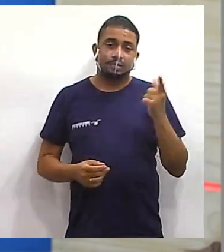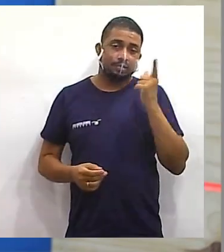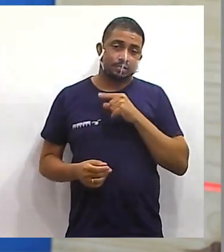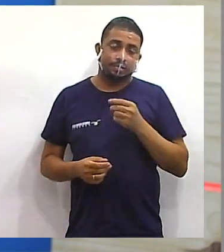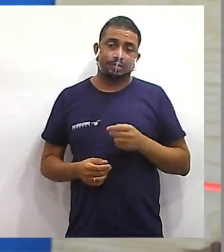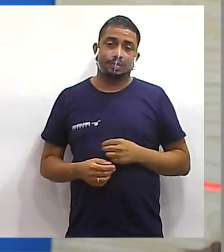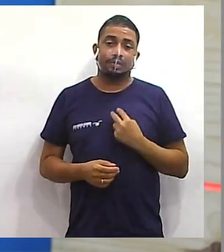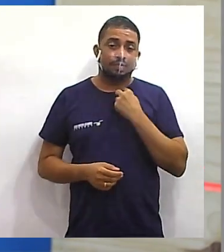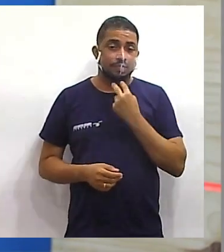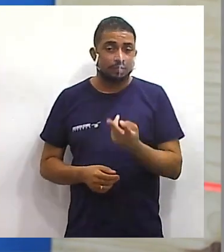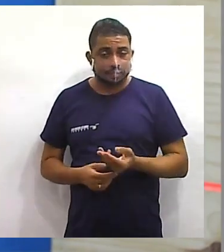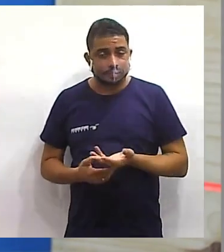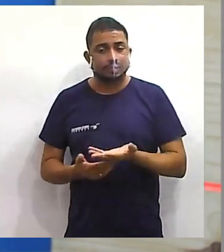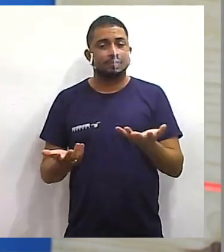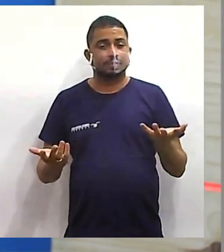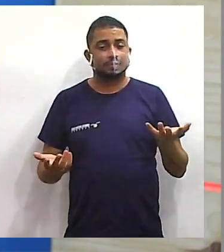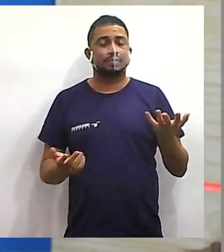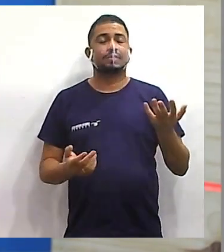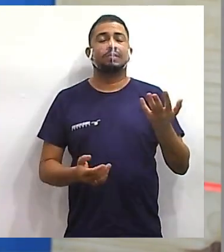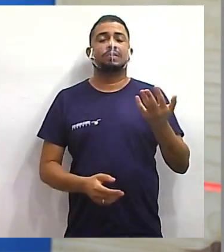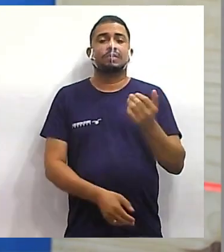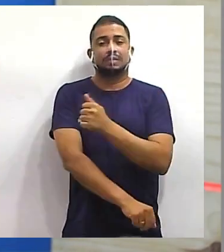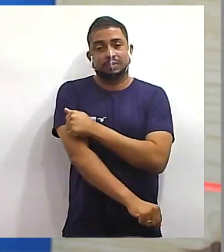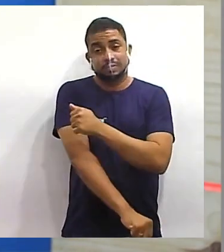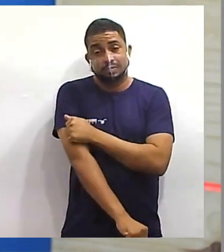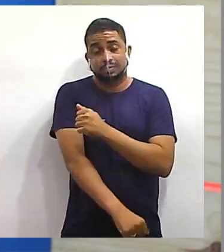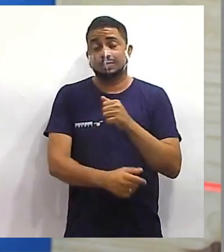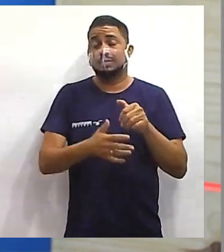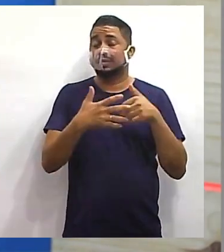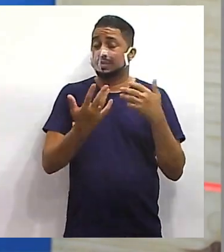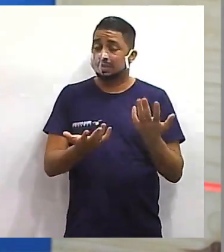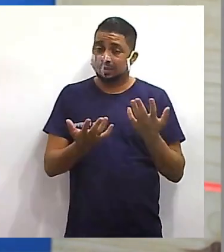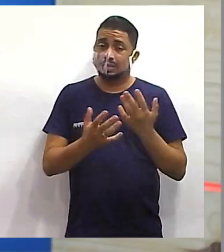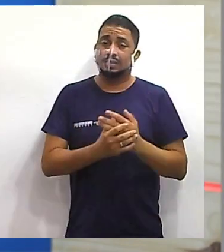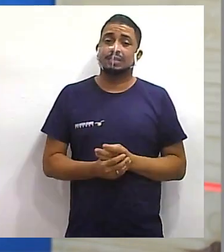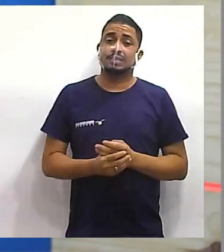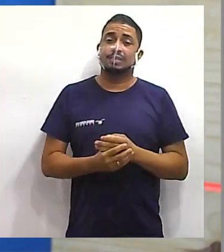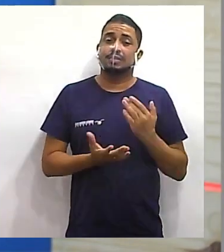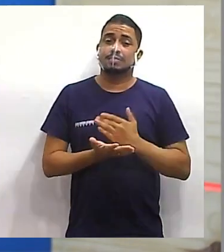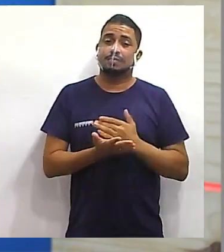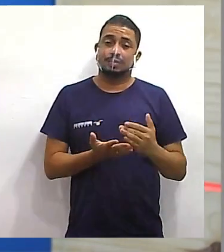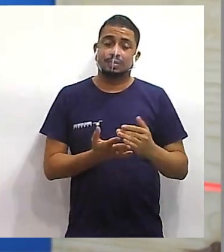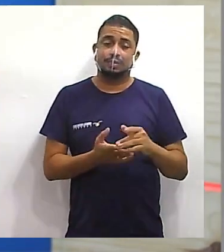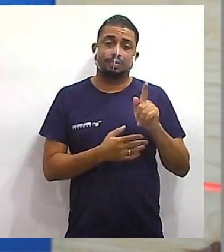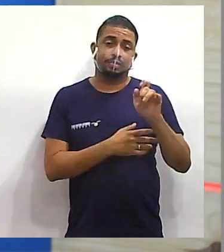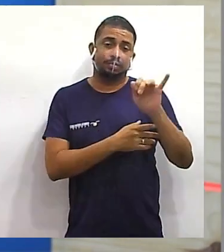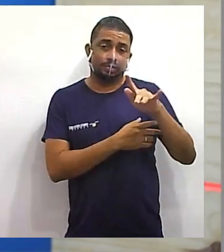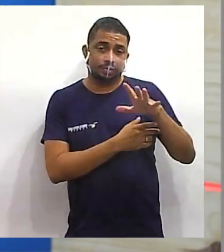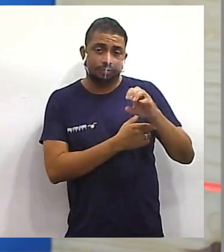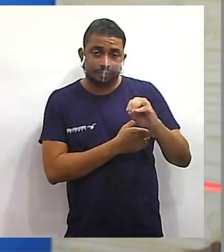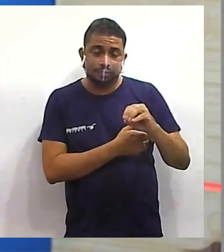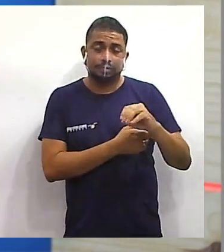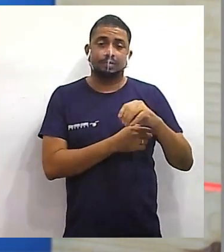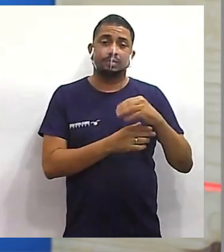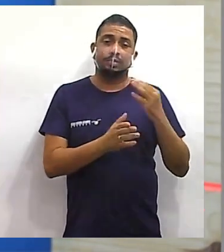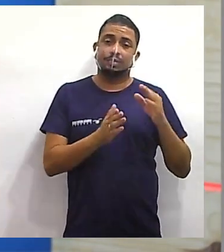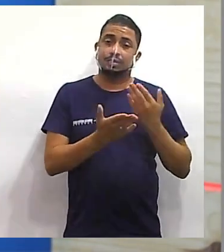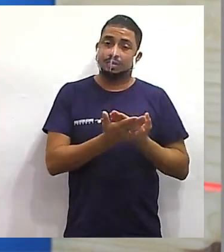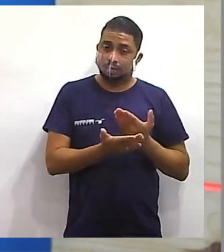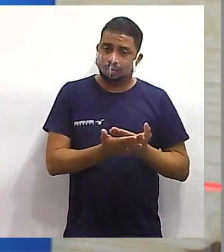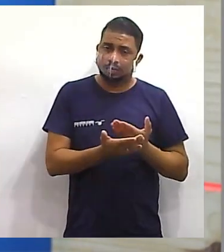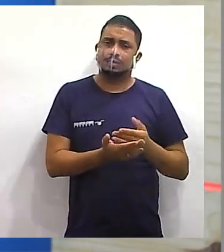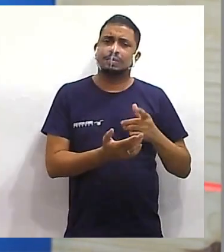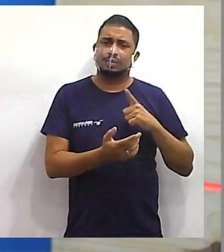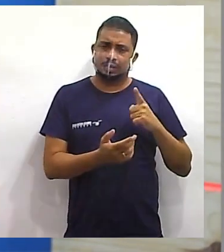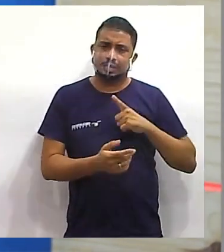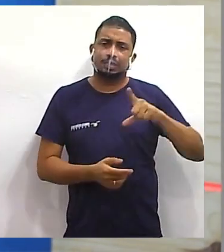voz para o estudante, né? E a partir do Grêmio Estudantil é que vão sair também as